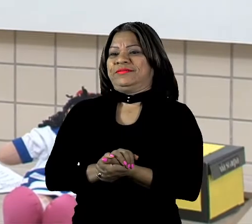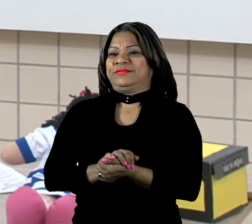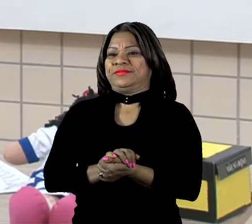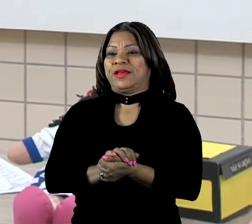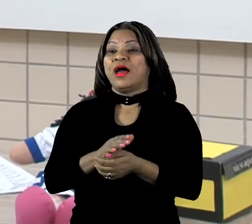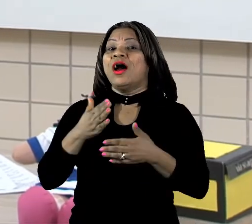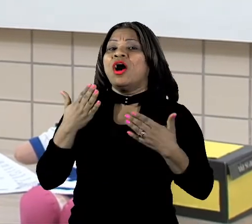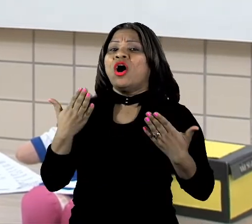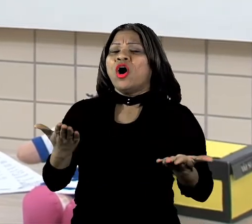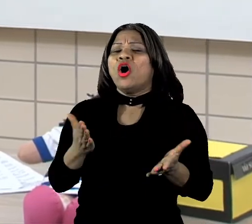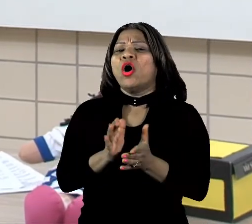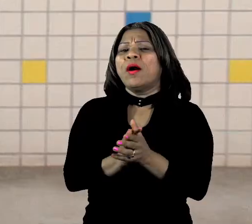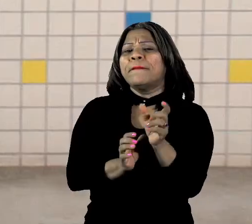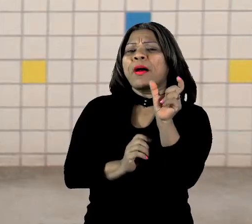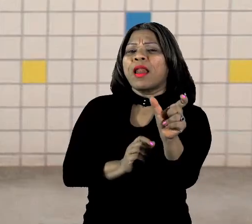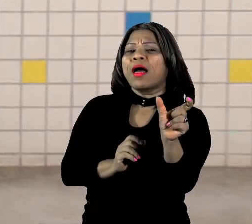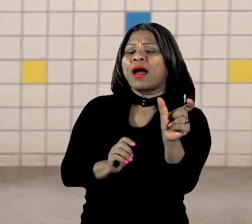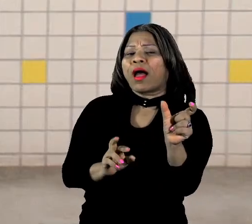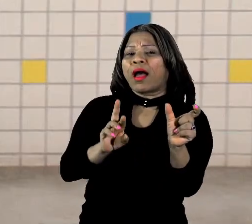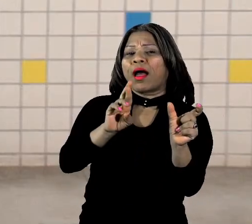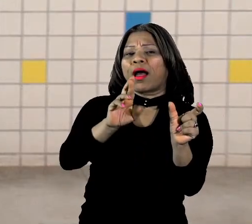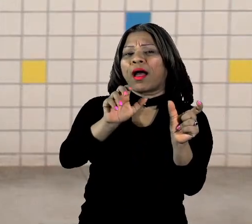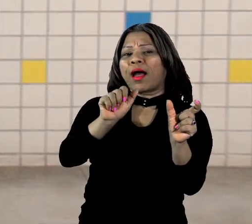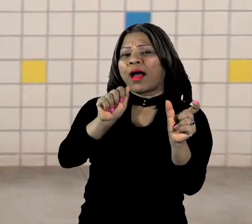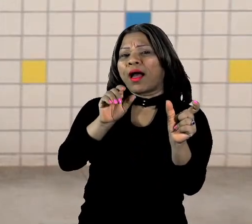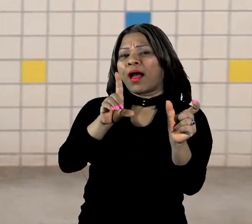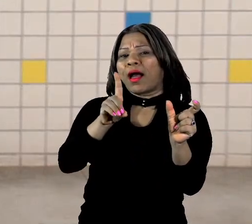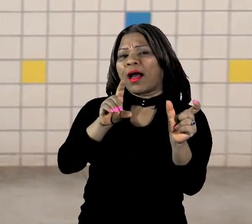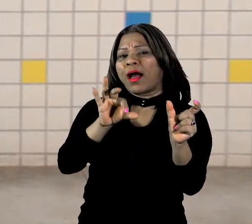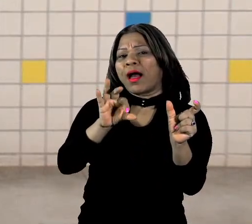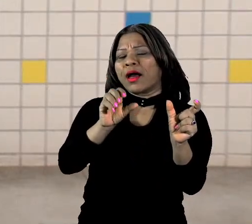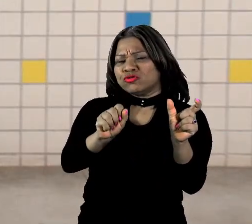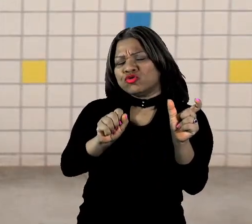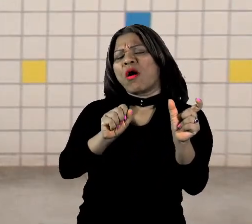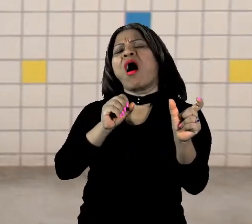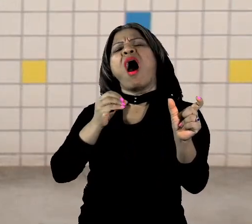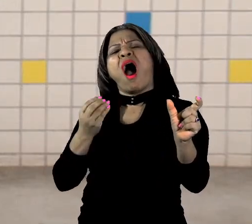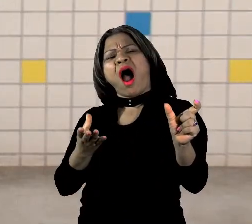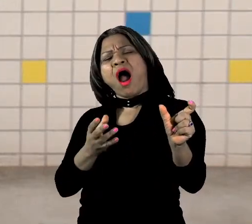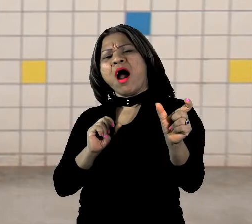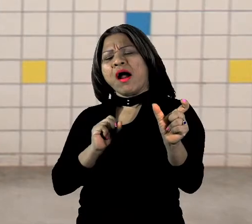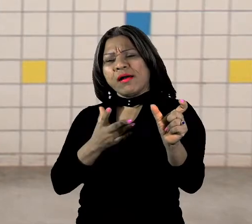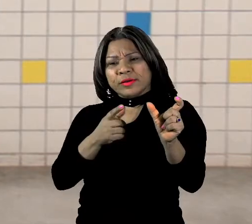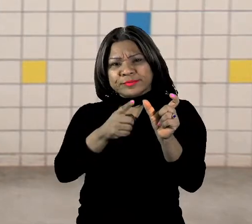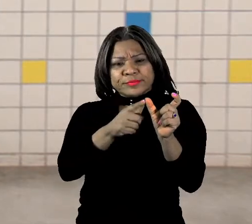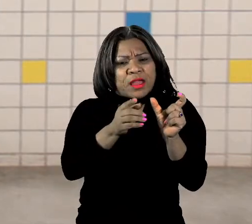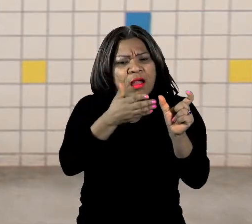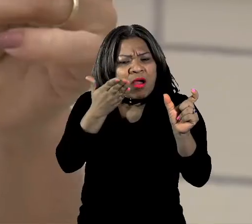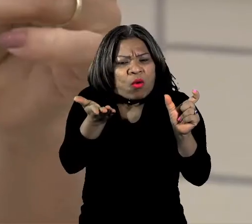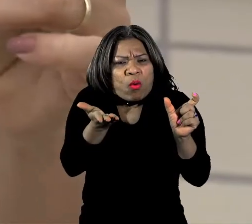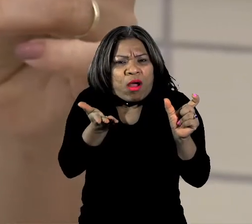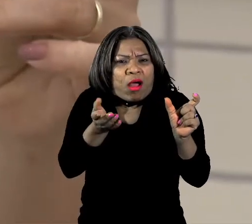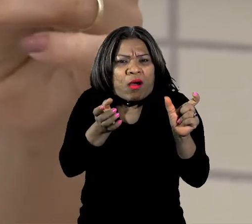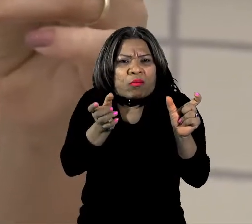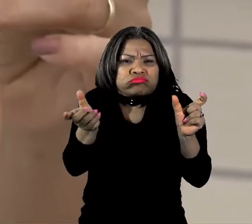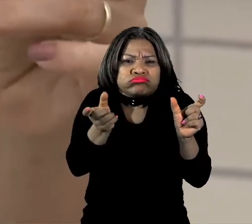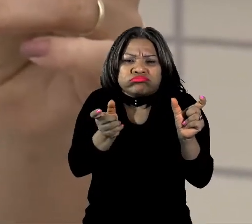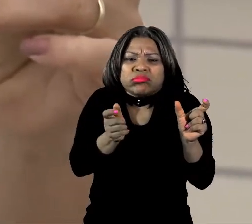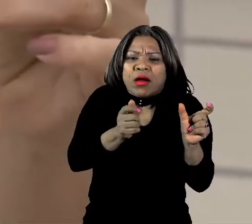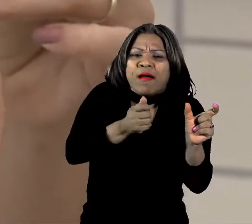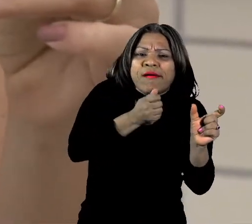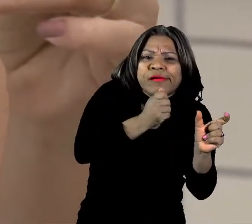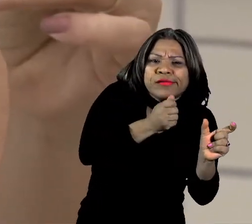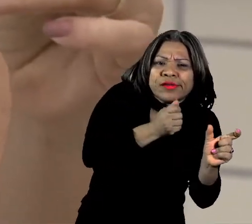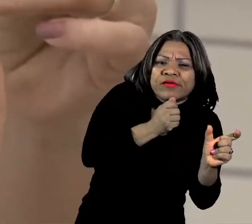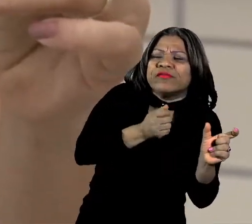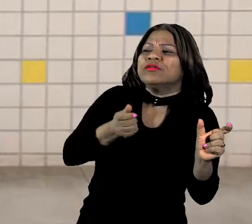aqui, rádio, ela estava em qual das entrevistas? Na entrevista com a Francisquinha ou na entrevista lá com o